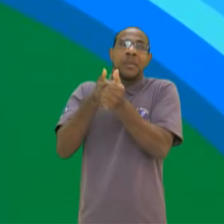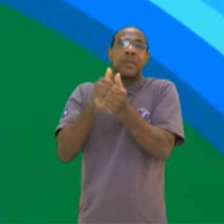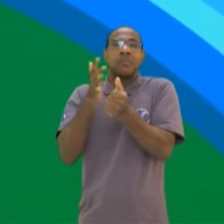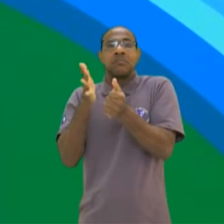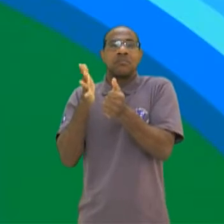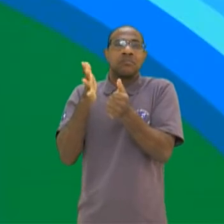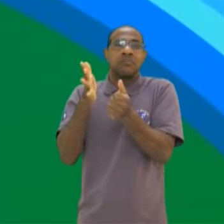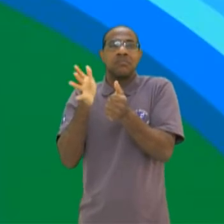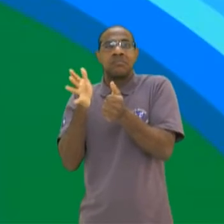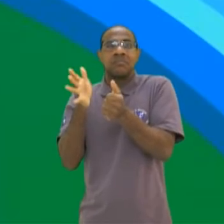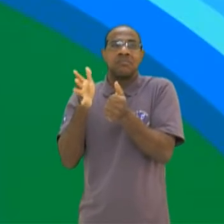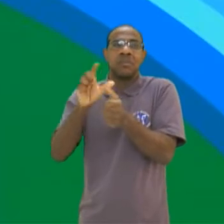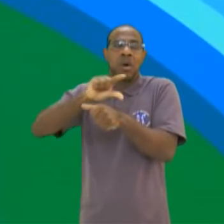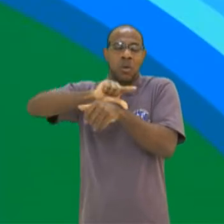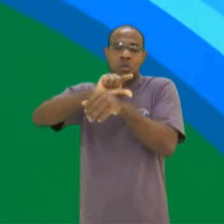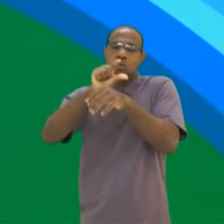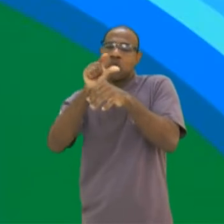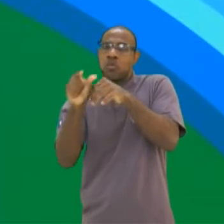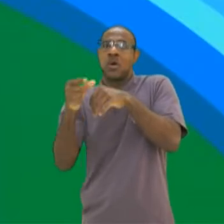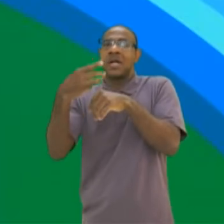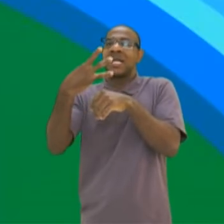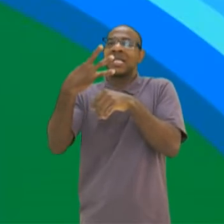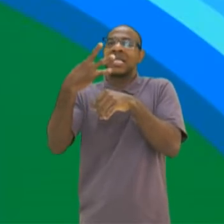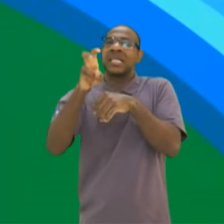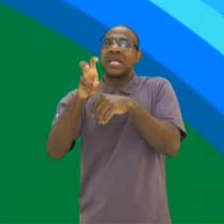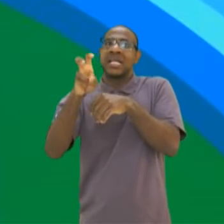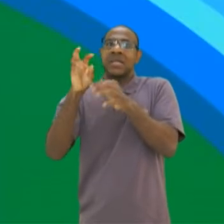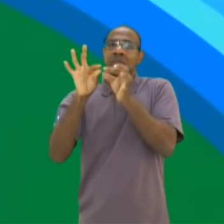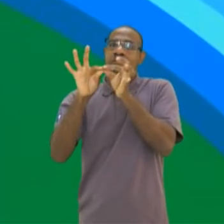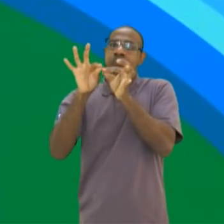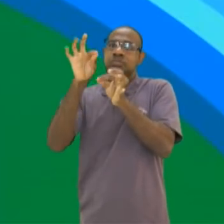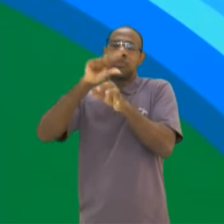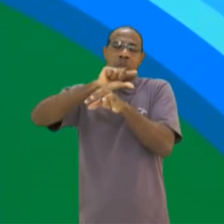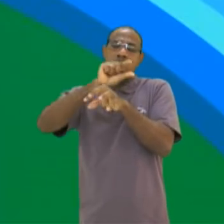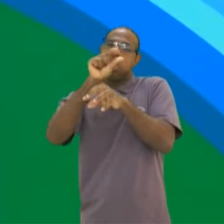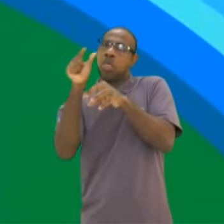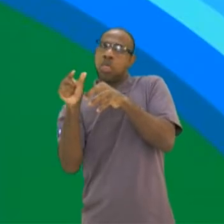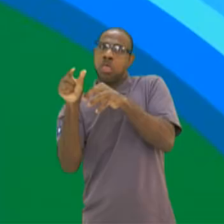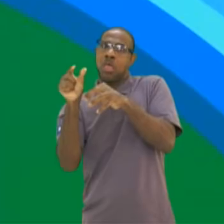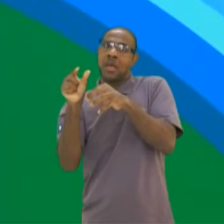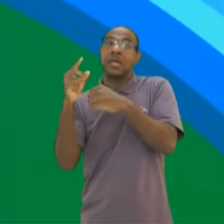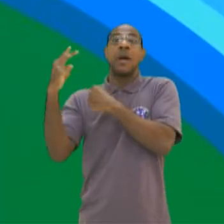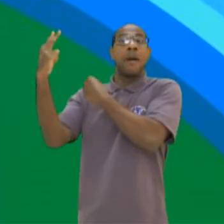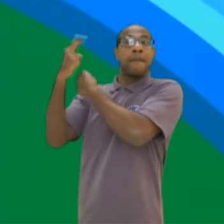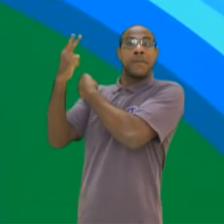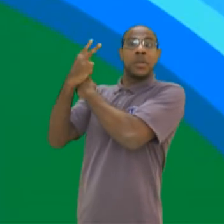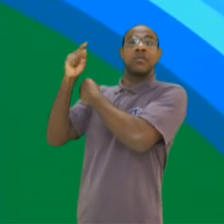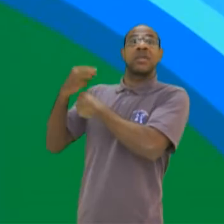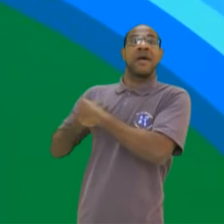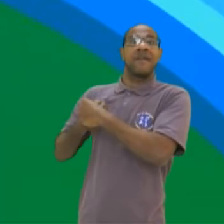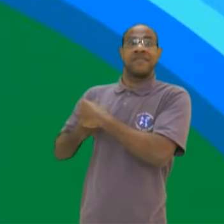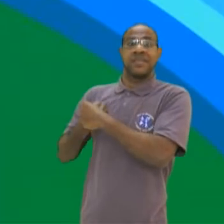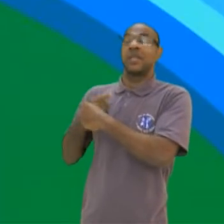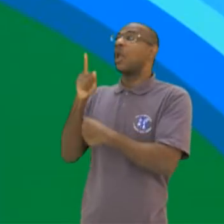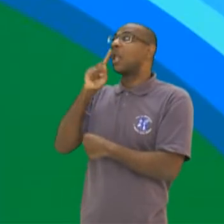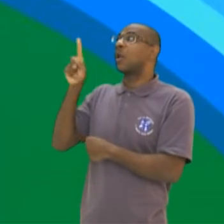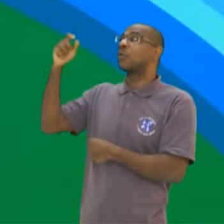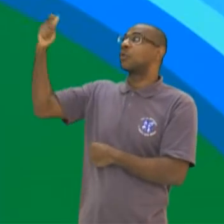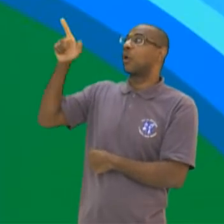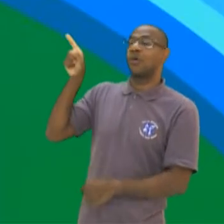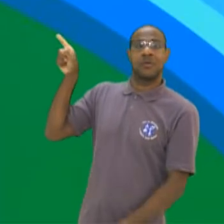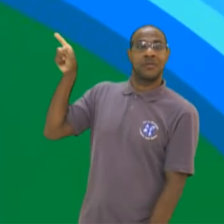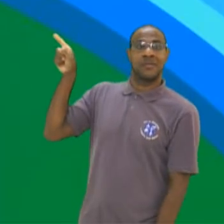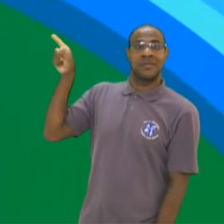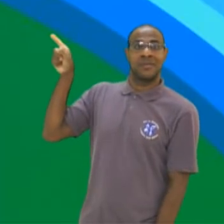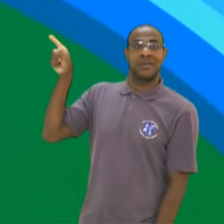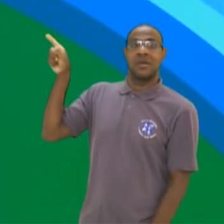aproximadamente, né, de uma espessura de 35 quilômetros, que protege a vida na Terra. Olha lá o Sol